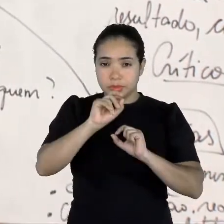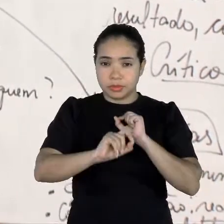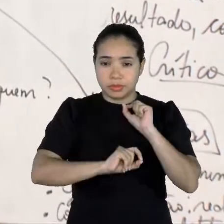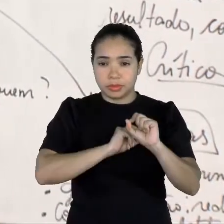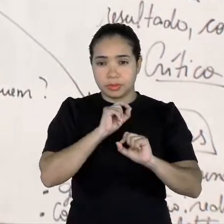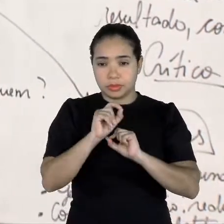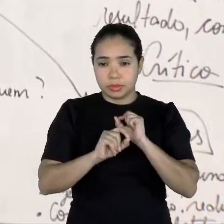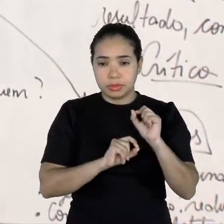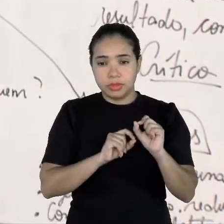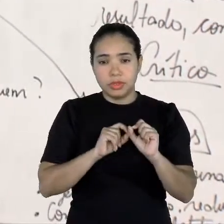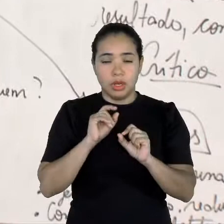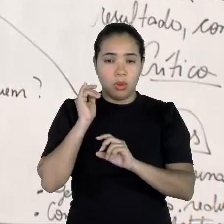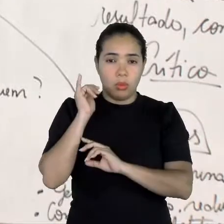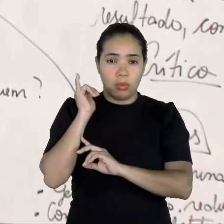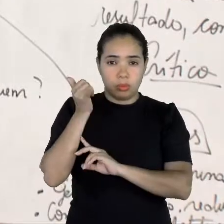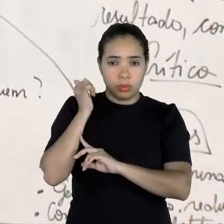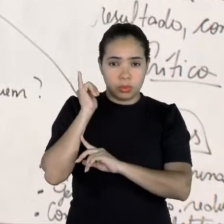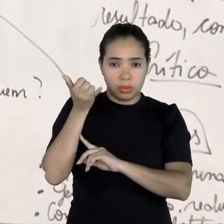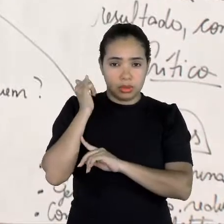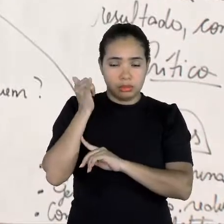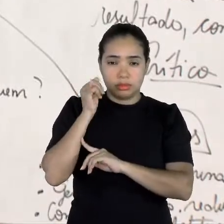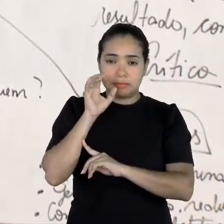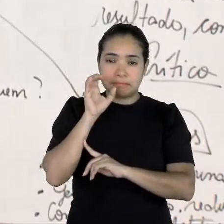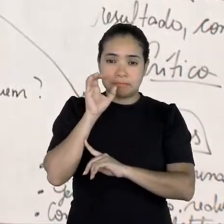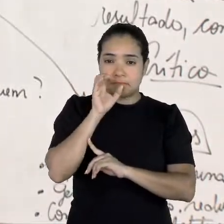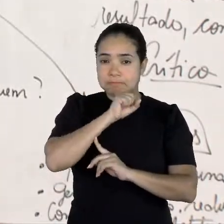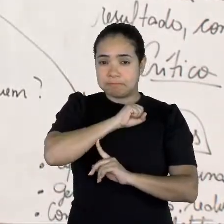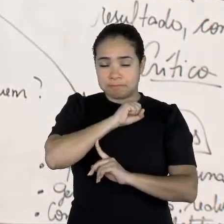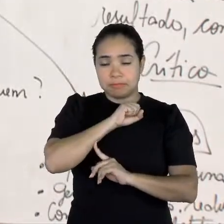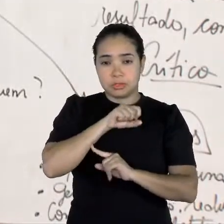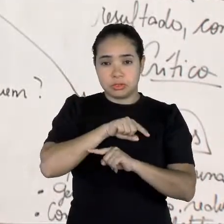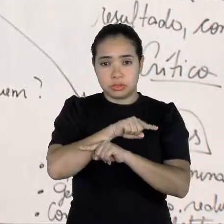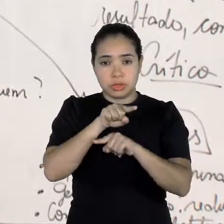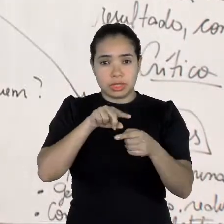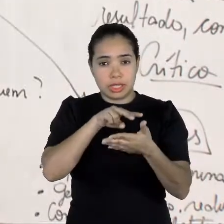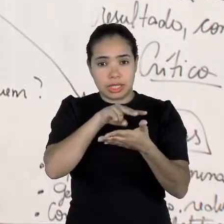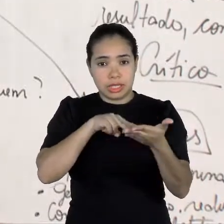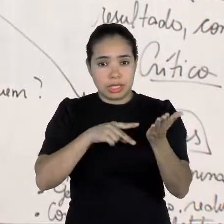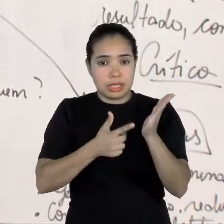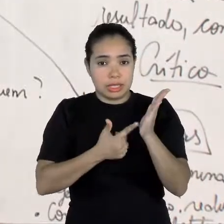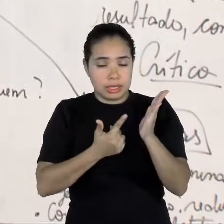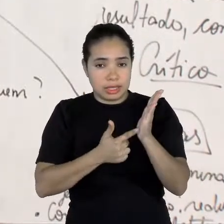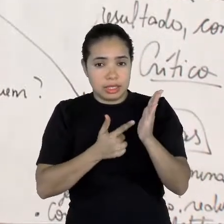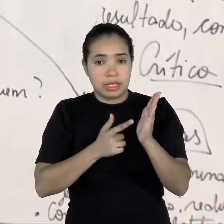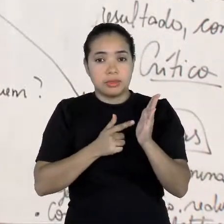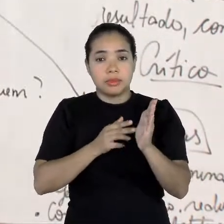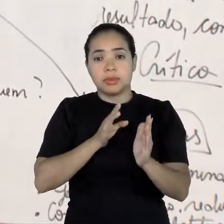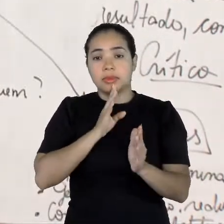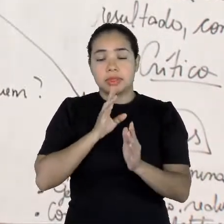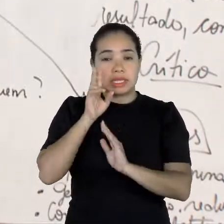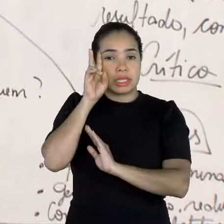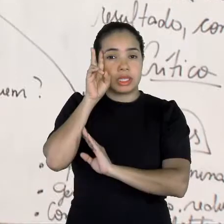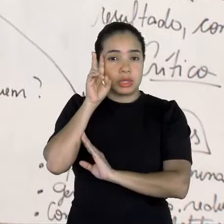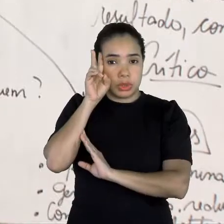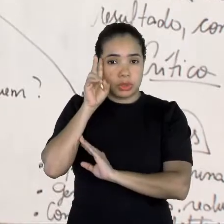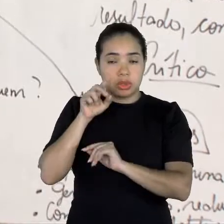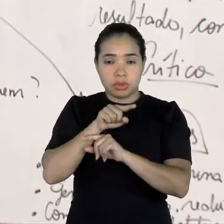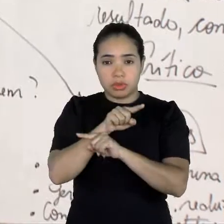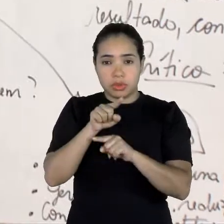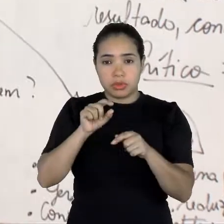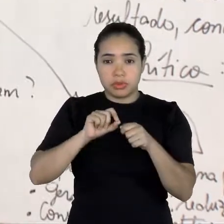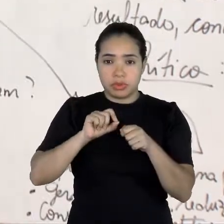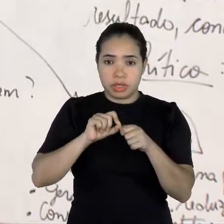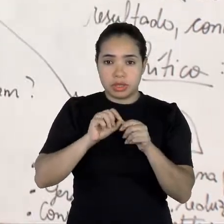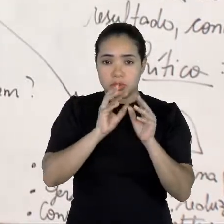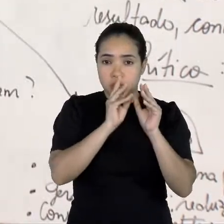Esses pontos são expostos de forma breve, tá? Você vai ler o livro primeiro, vai conhecer a história para você fazer